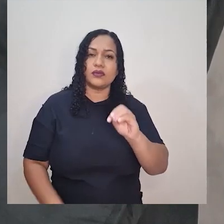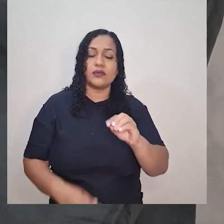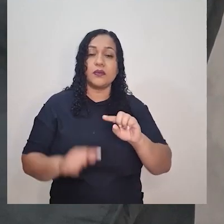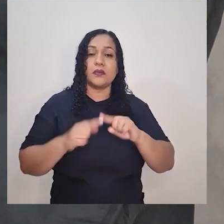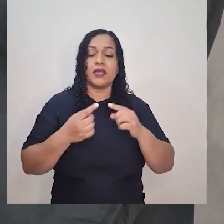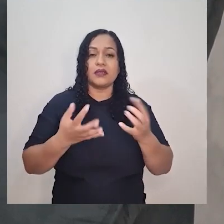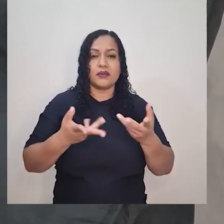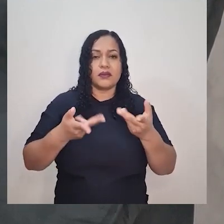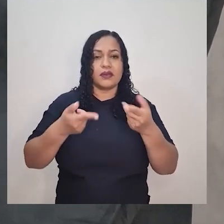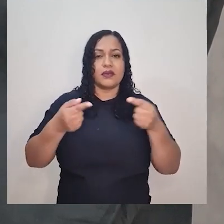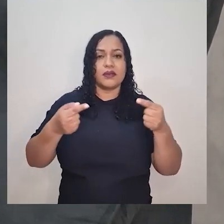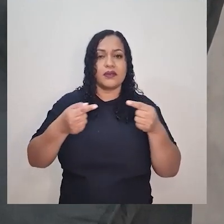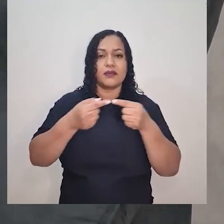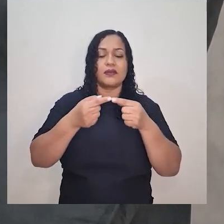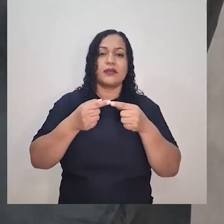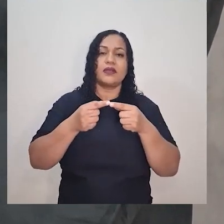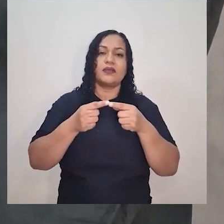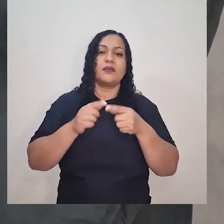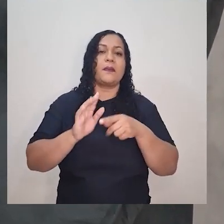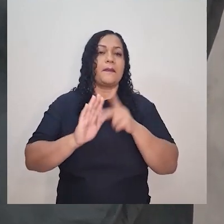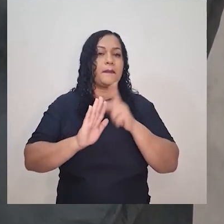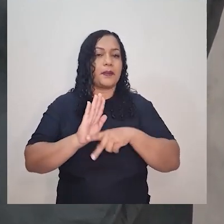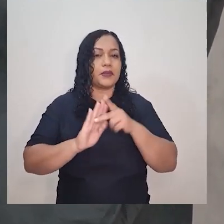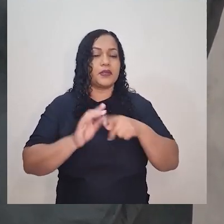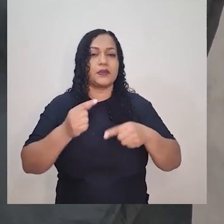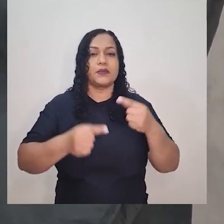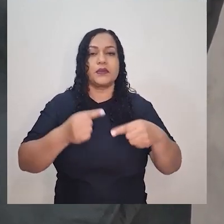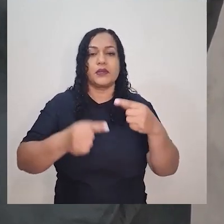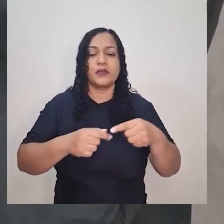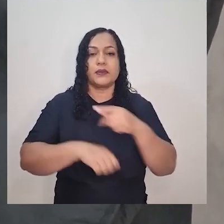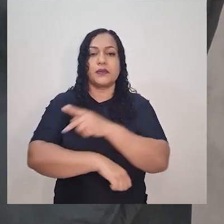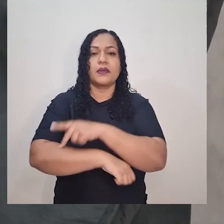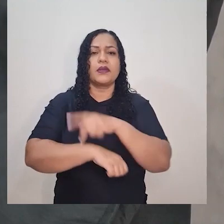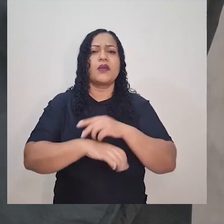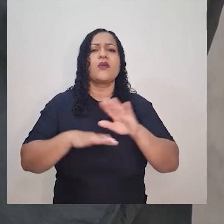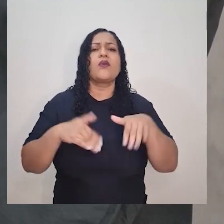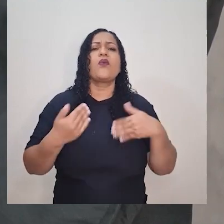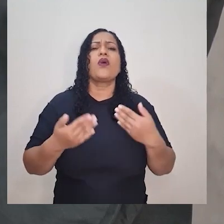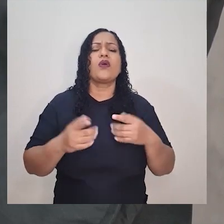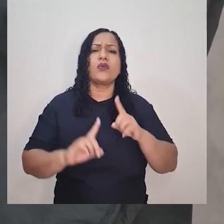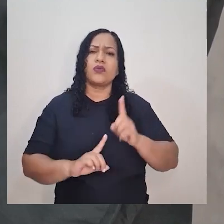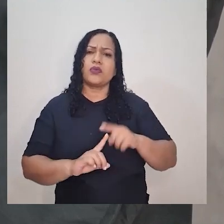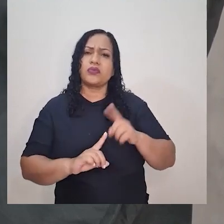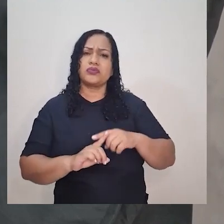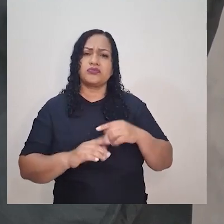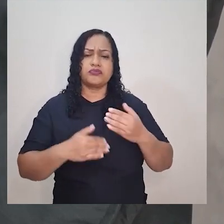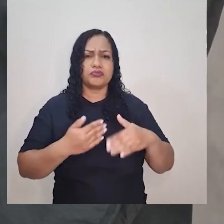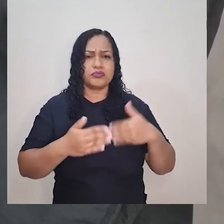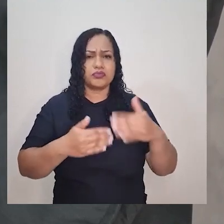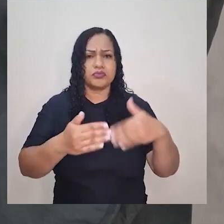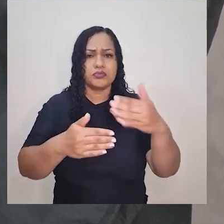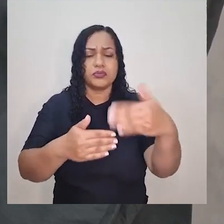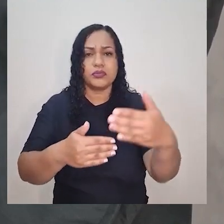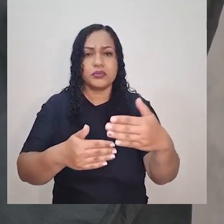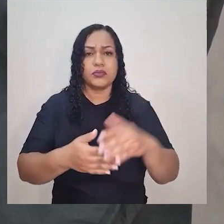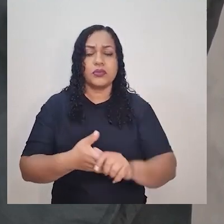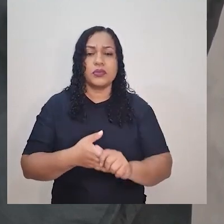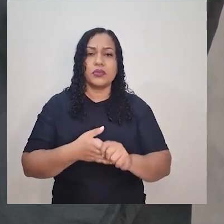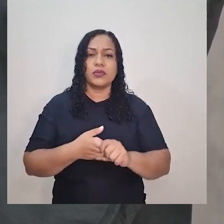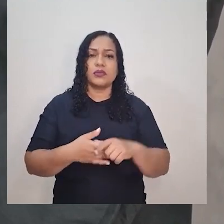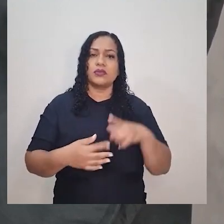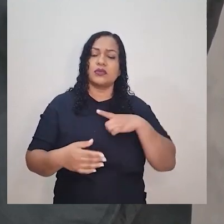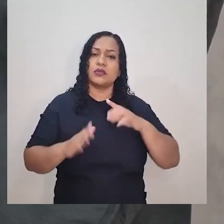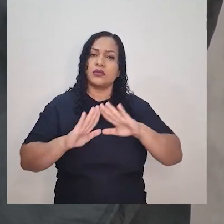projeto político-pedagógico ao processo. Que tipo de processo, né, eu estou ofertando para o meu